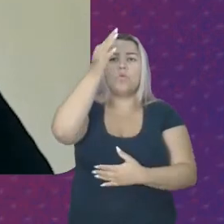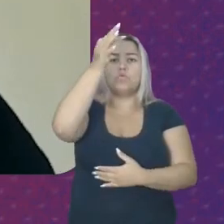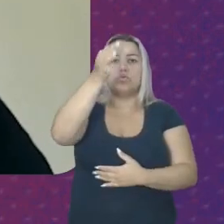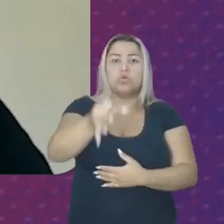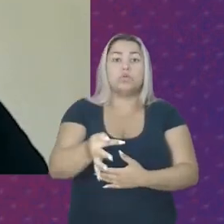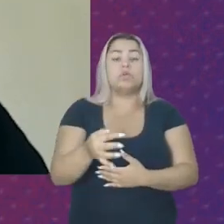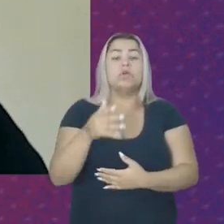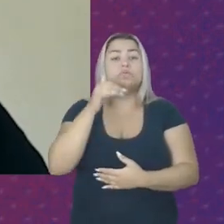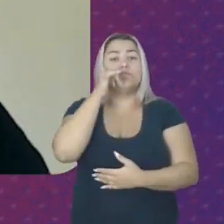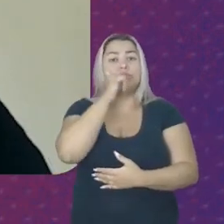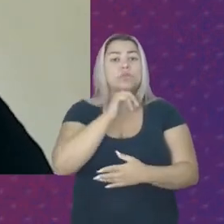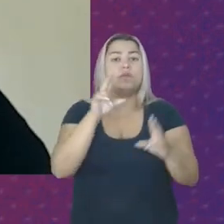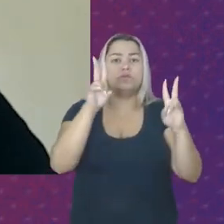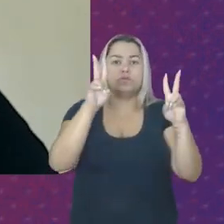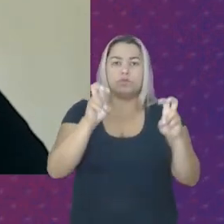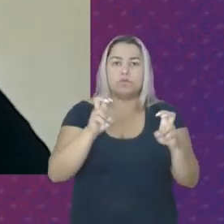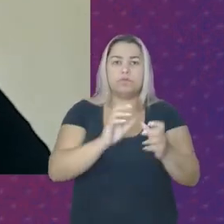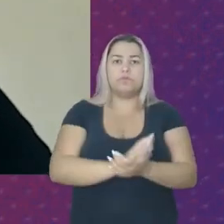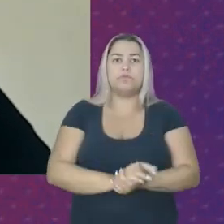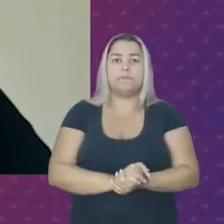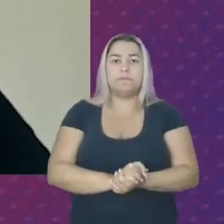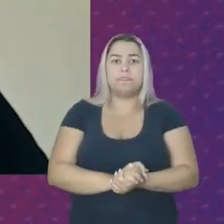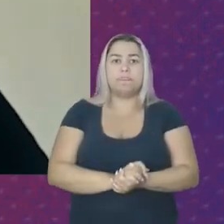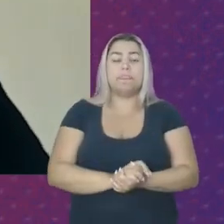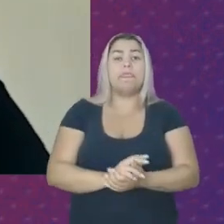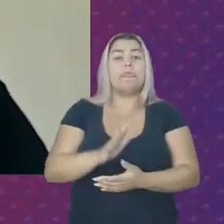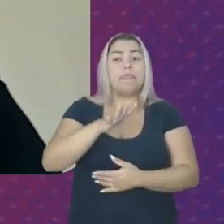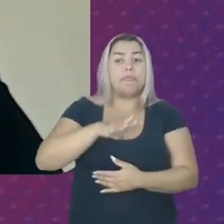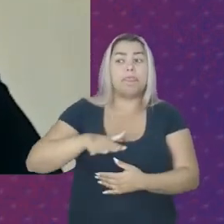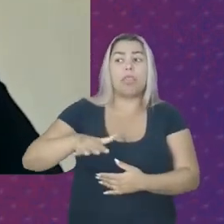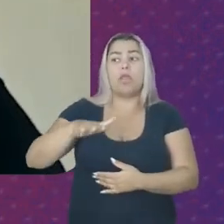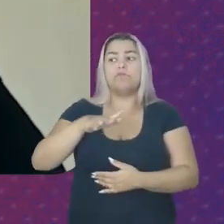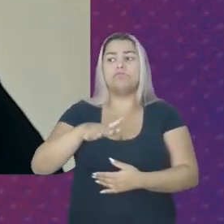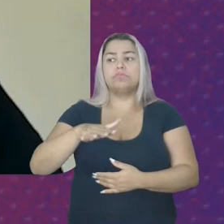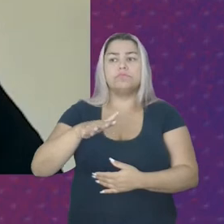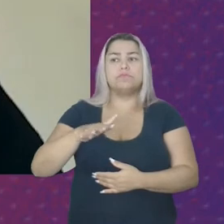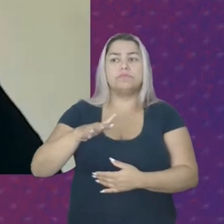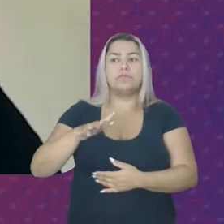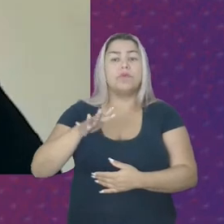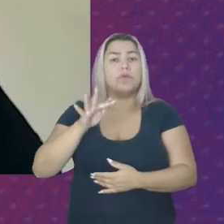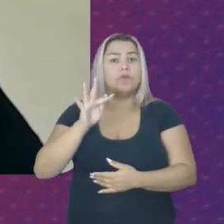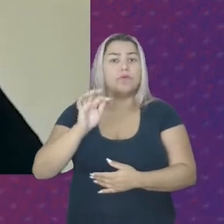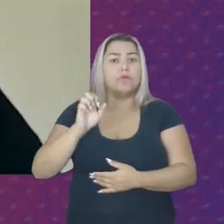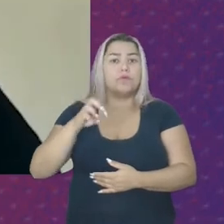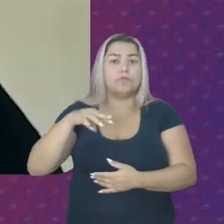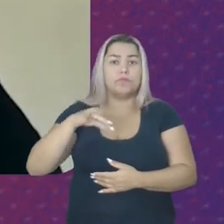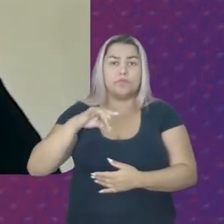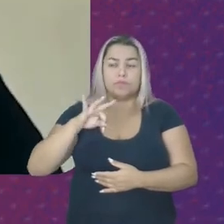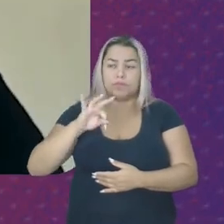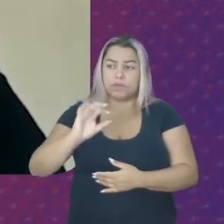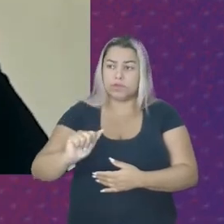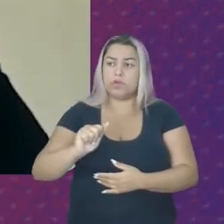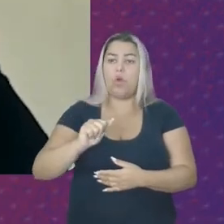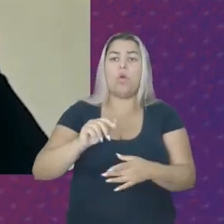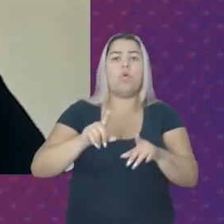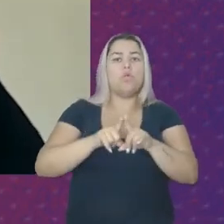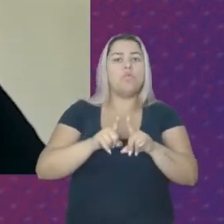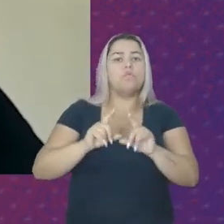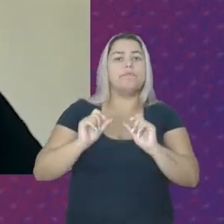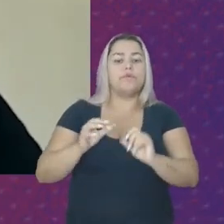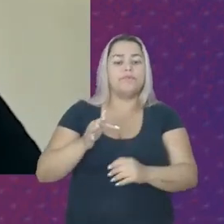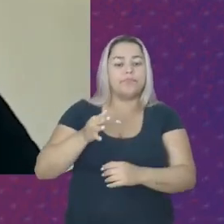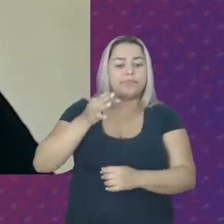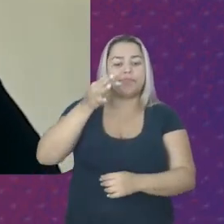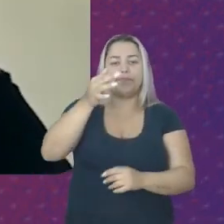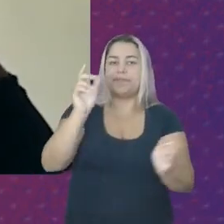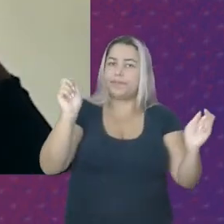dessas mulheres sobre isso? Qual é a nossa visão feminista, inclusive, sobre um futuro que precisa do meio ambiente para